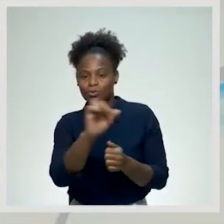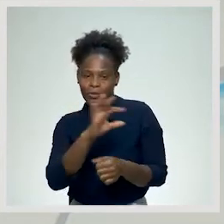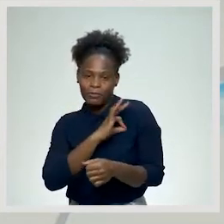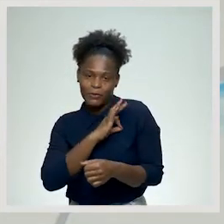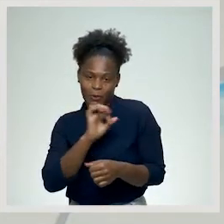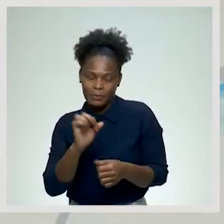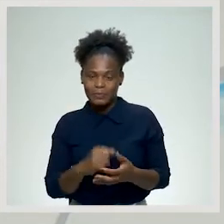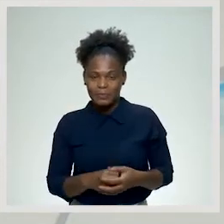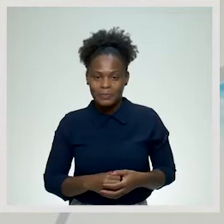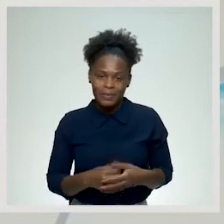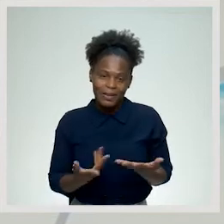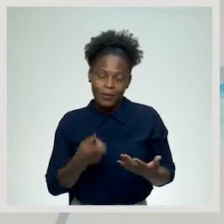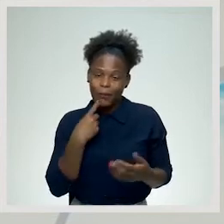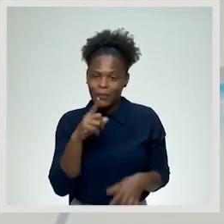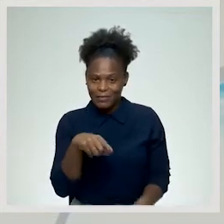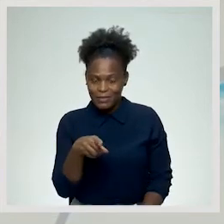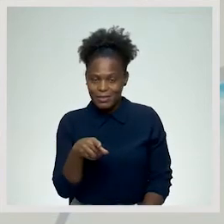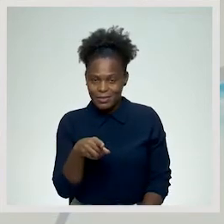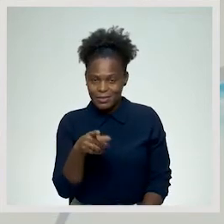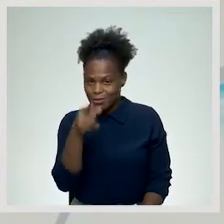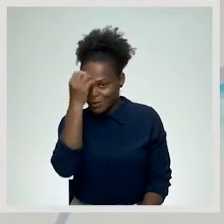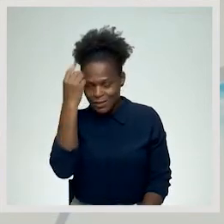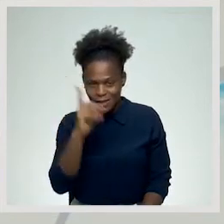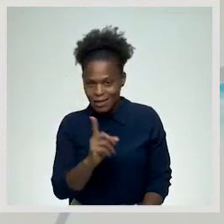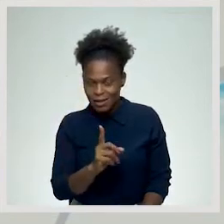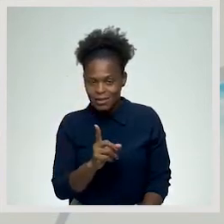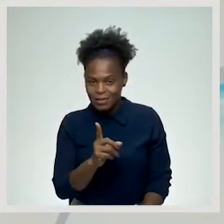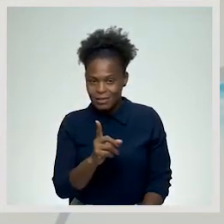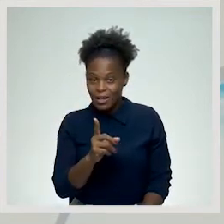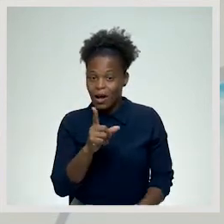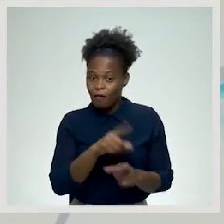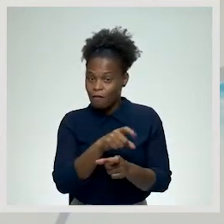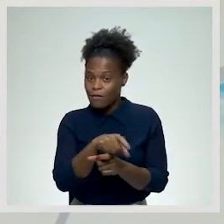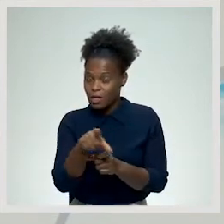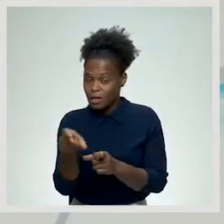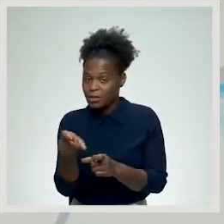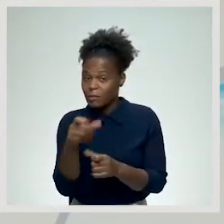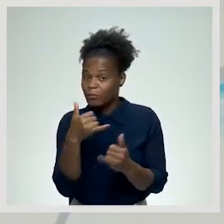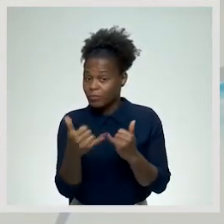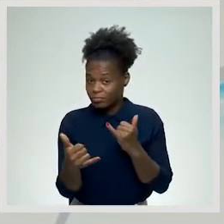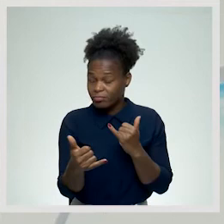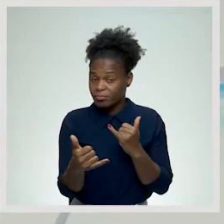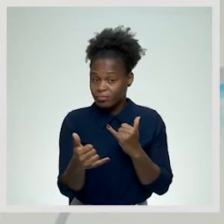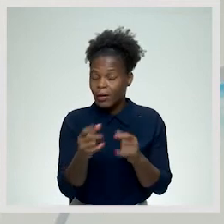E mais uma vez, não se esqueçam, a Covid-19 é muito perigosa,